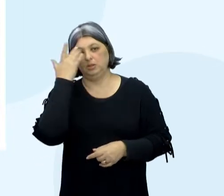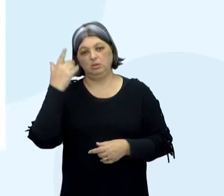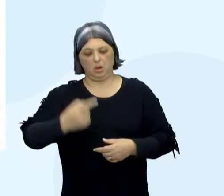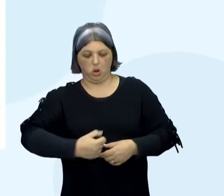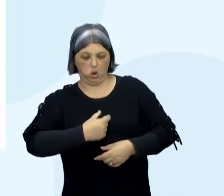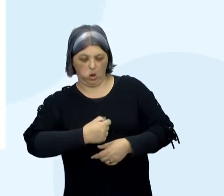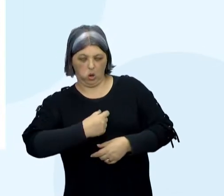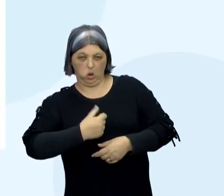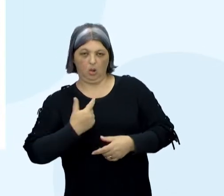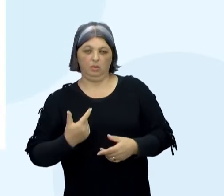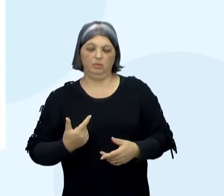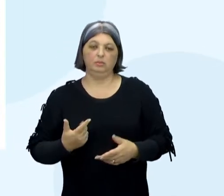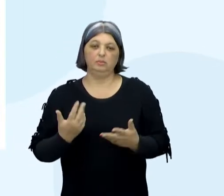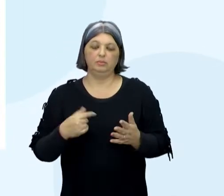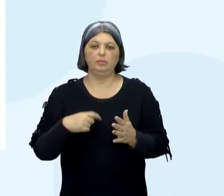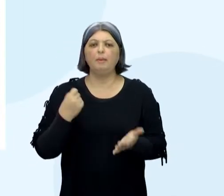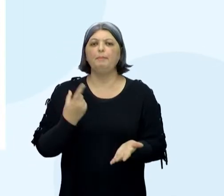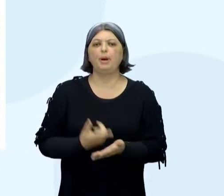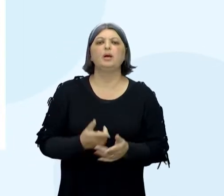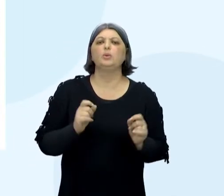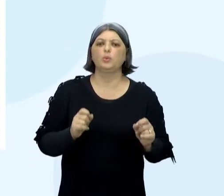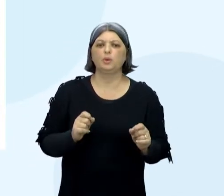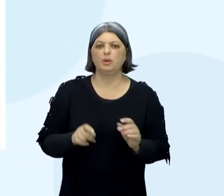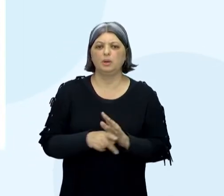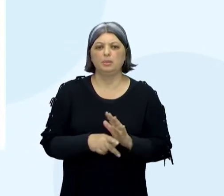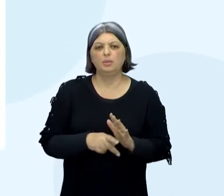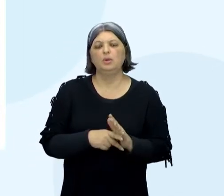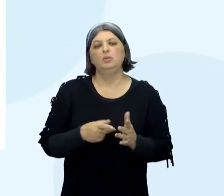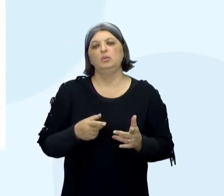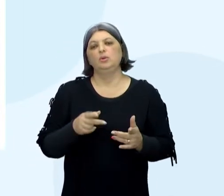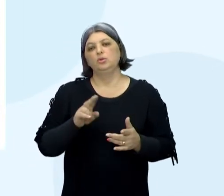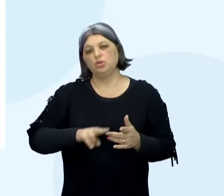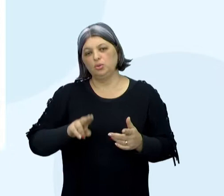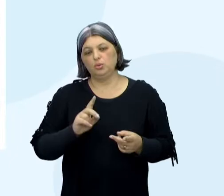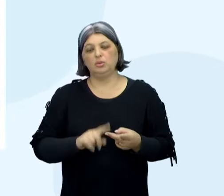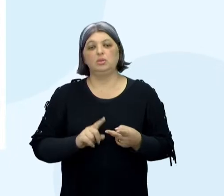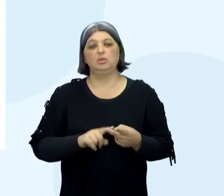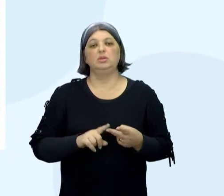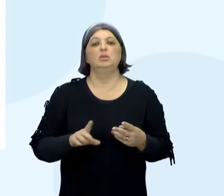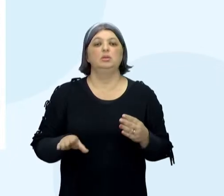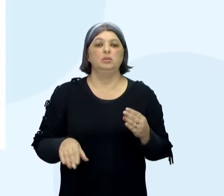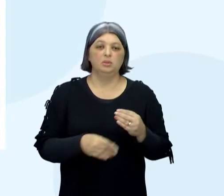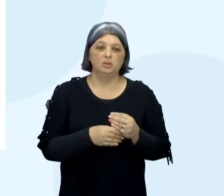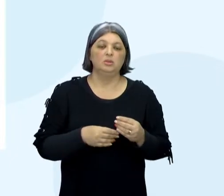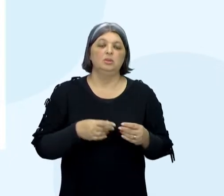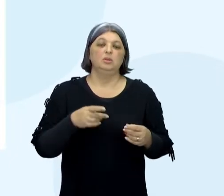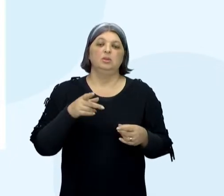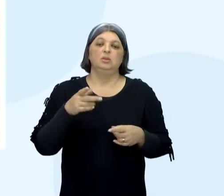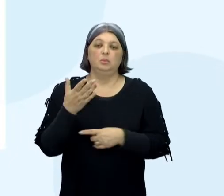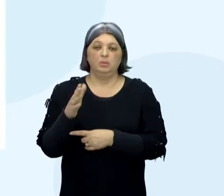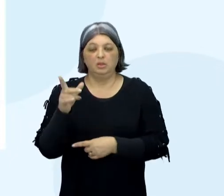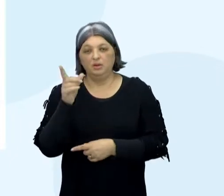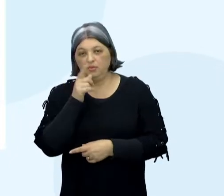que a gente está pagando. A gente está pagando aí a contribuição de custeio, o adicional da bandeira vermelha, o